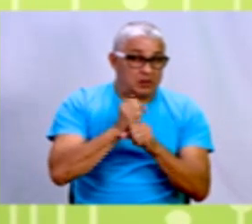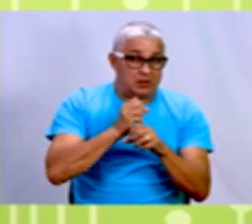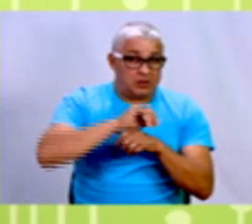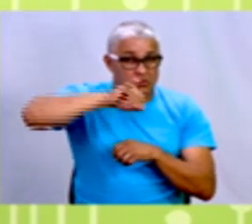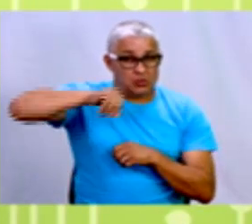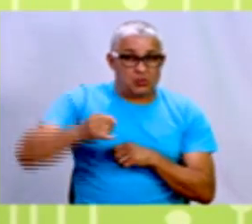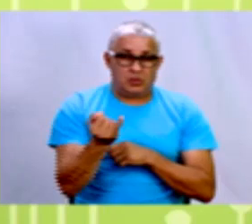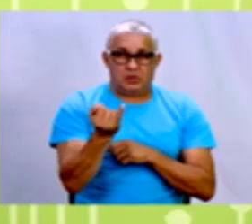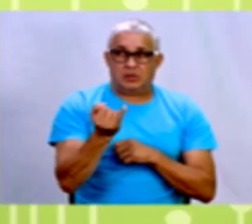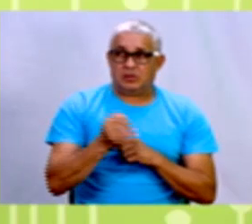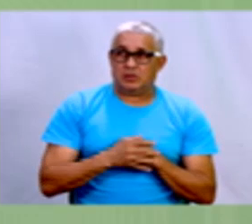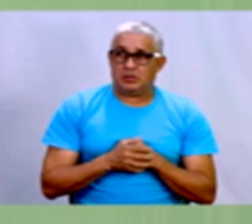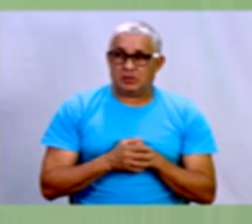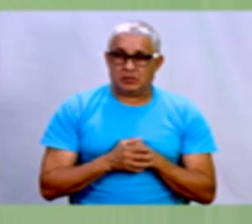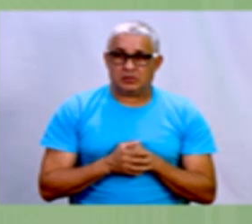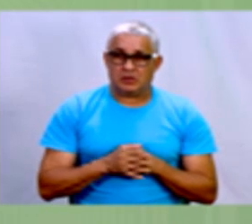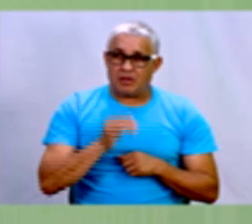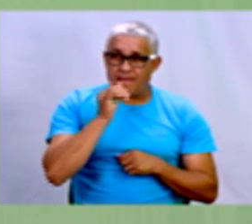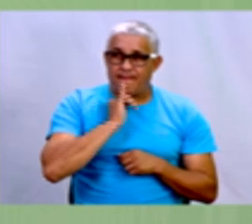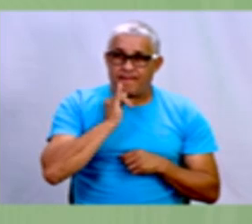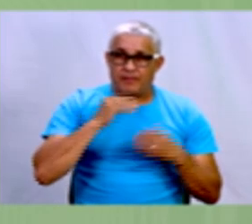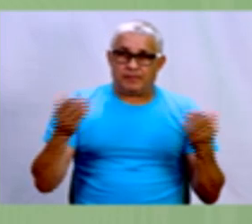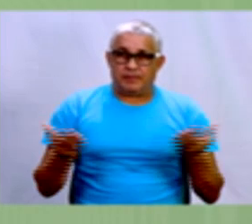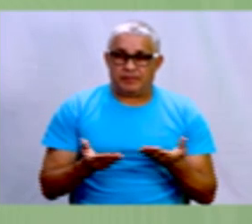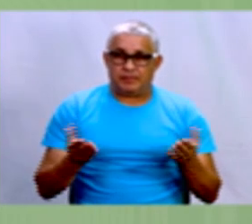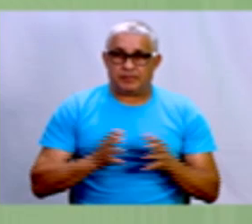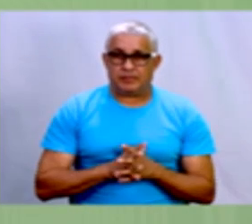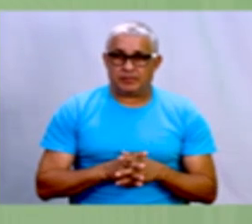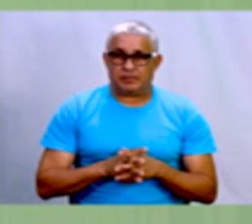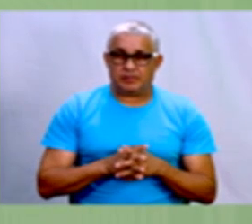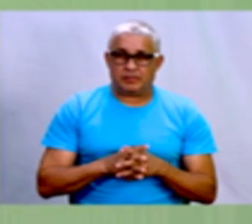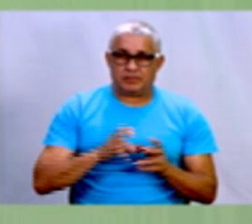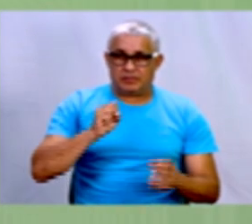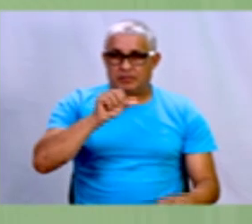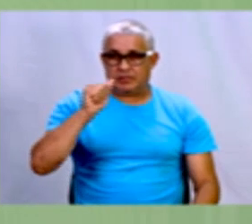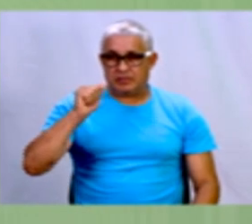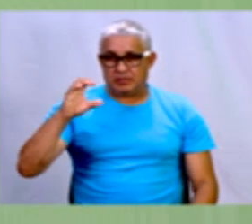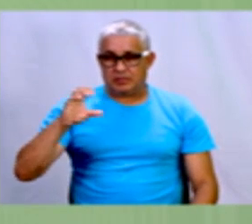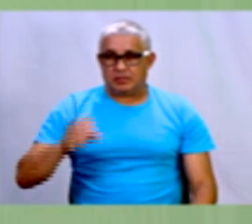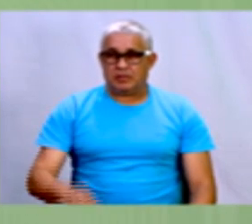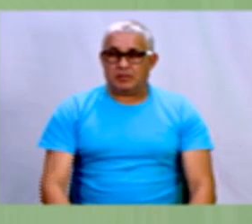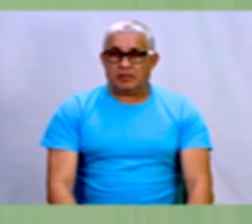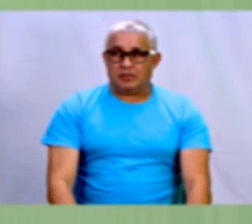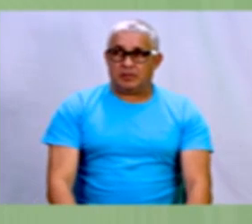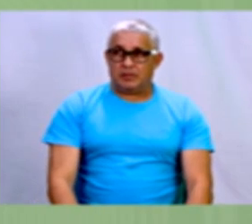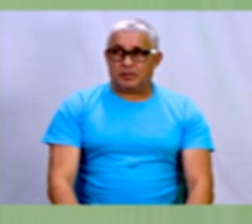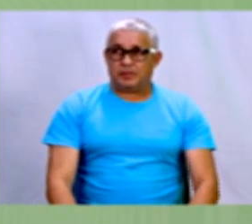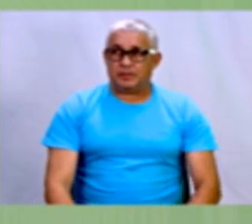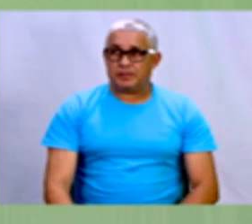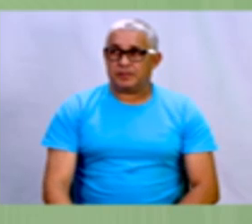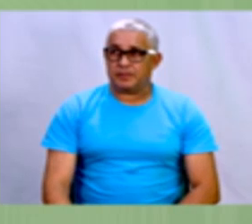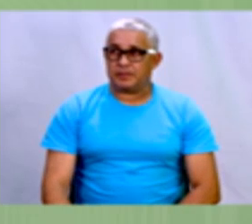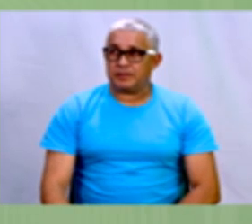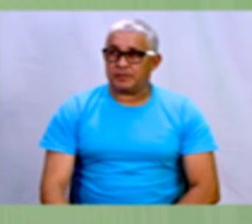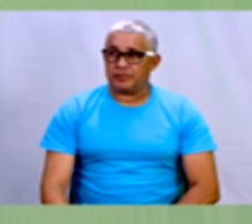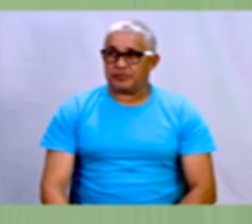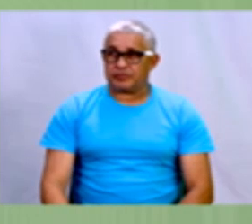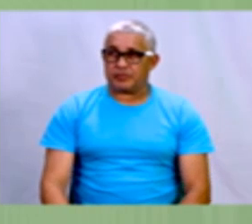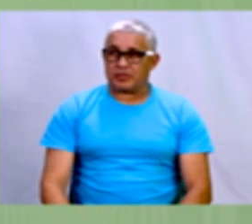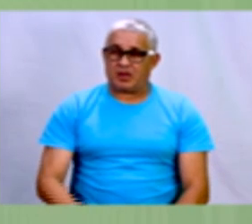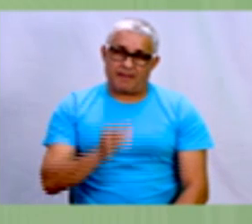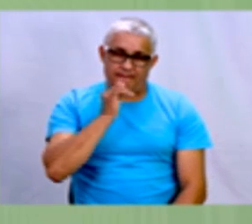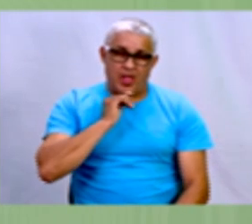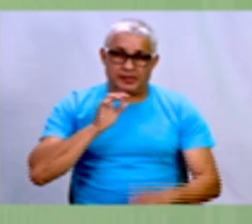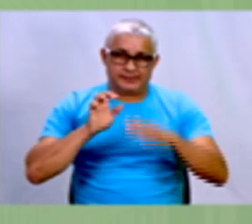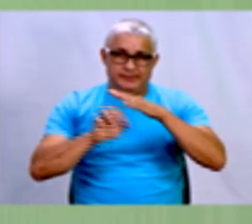ainda. Vamos dar um exemplo agora do sistema de amortização constante, que é o SAC. Ó, uma